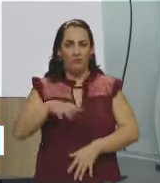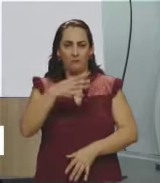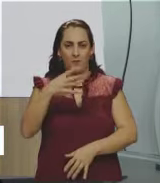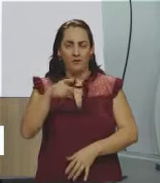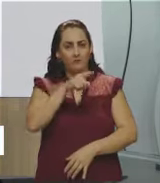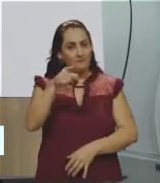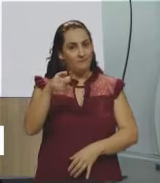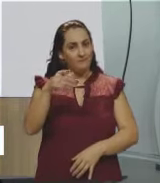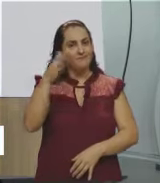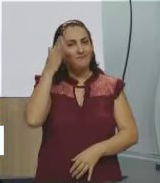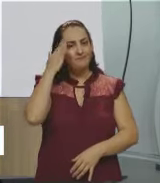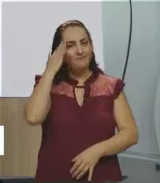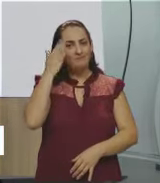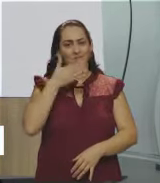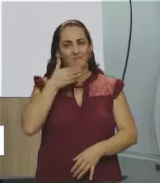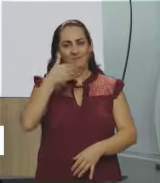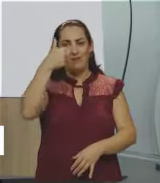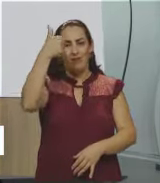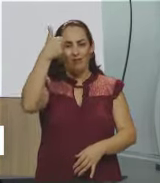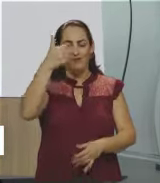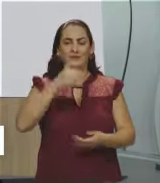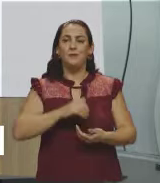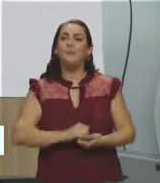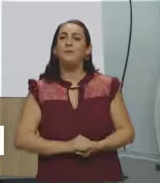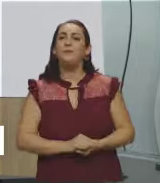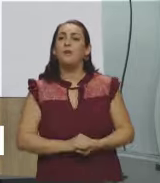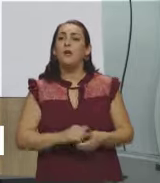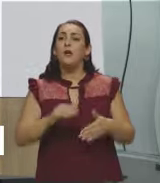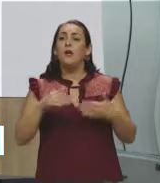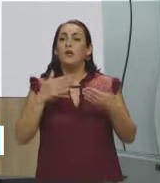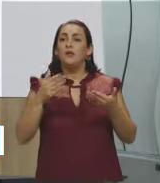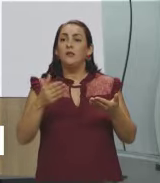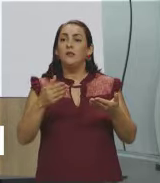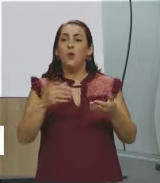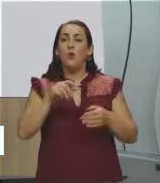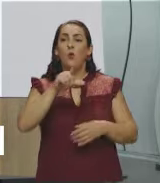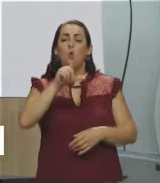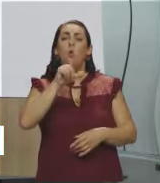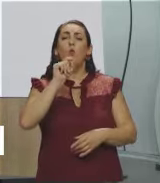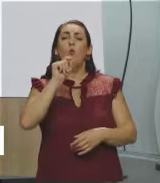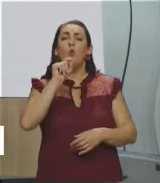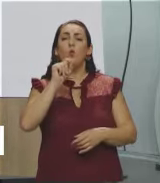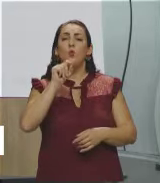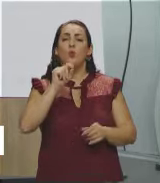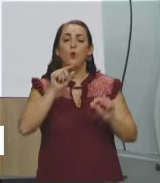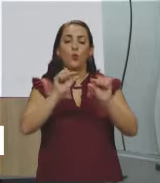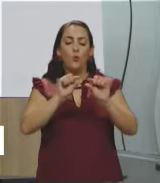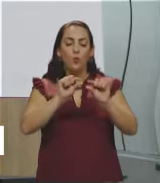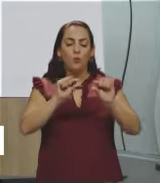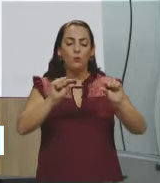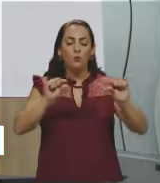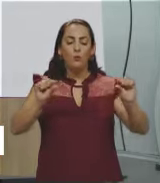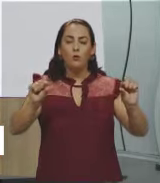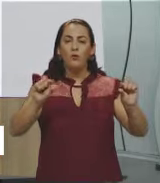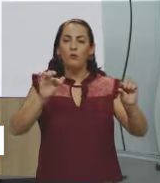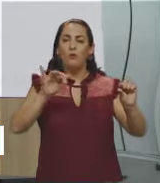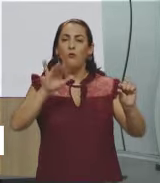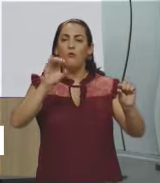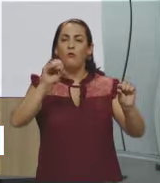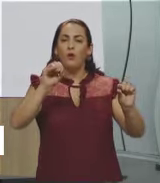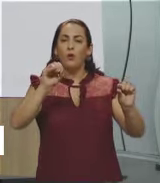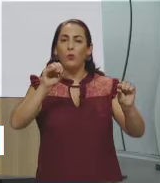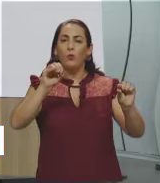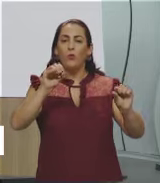melhor. O L seria o comprimento desse fio, né, que produziu a resistência. E o A seria o que